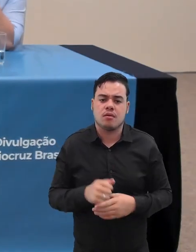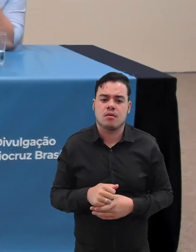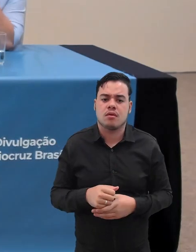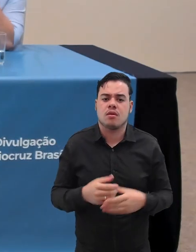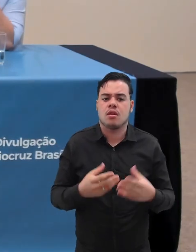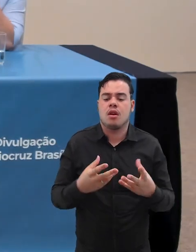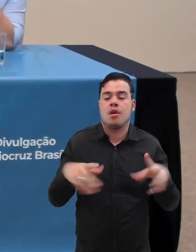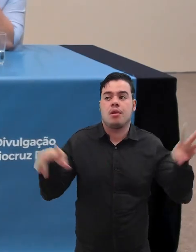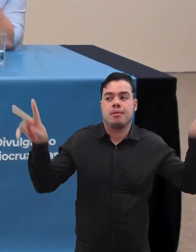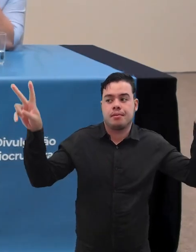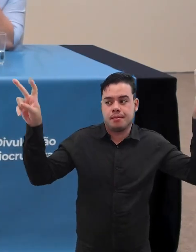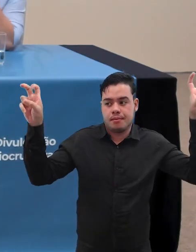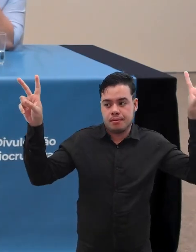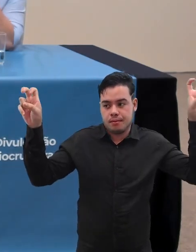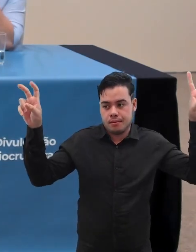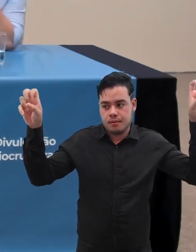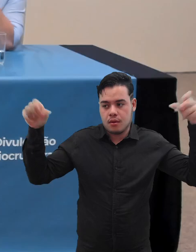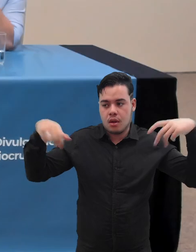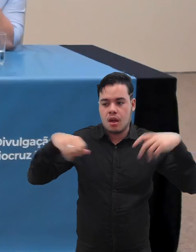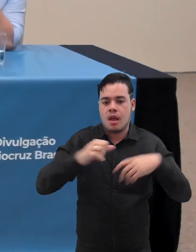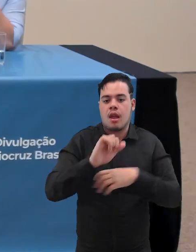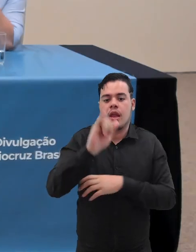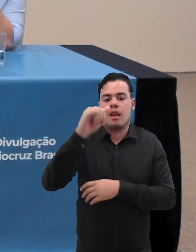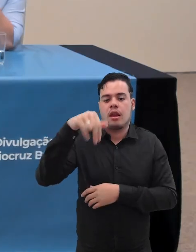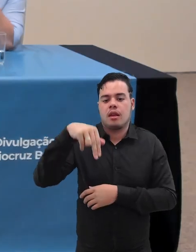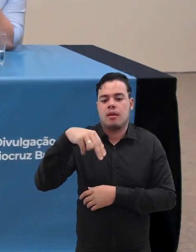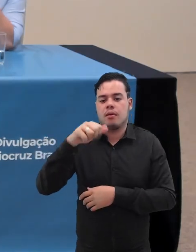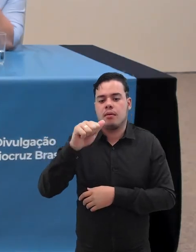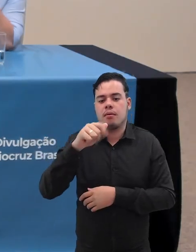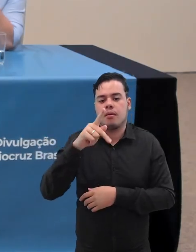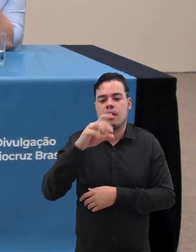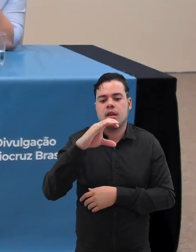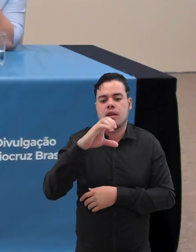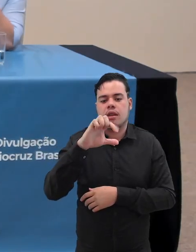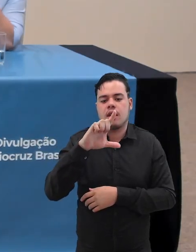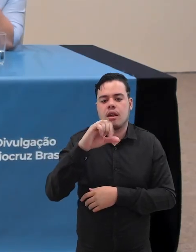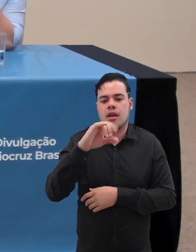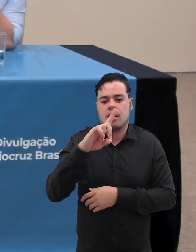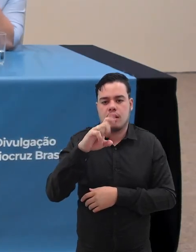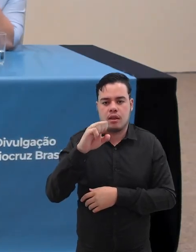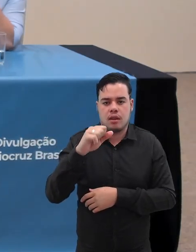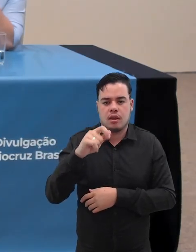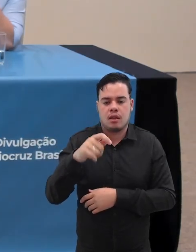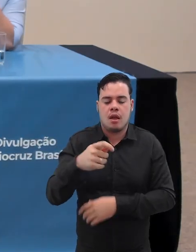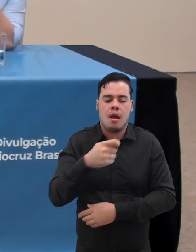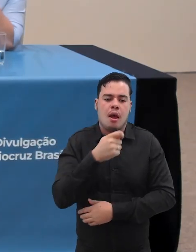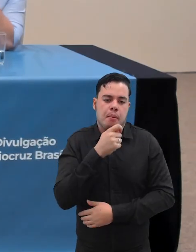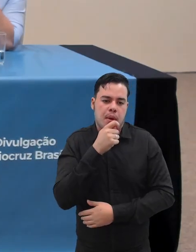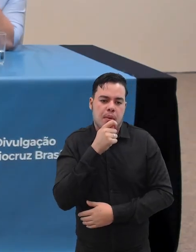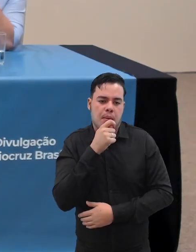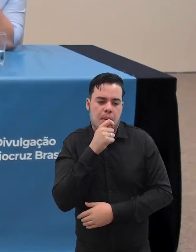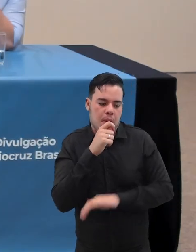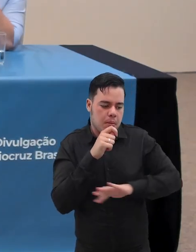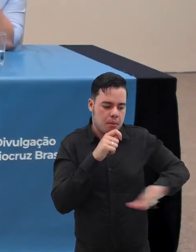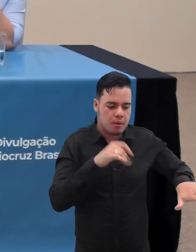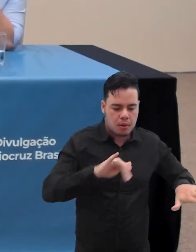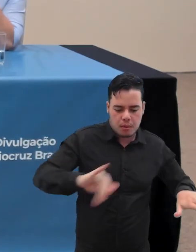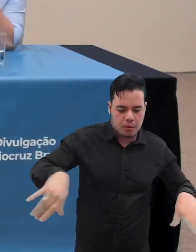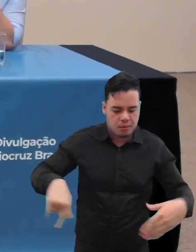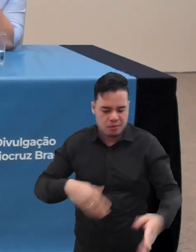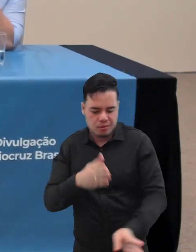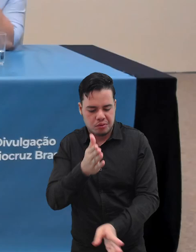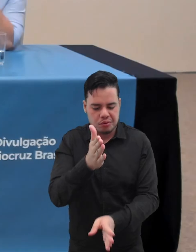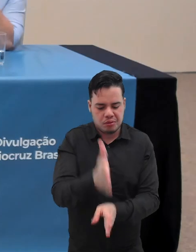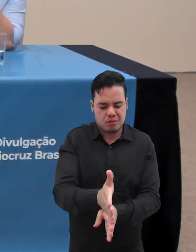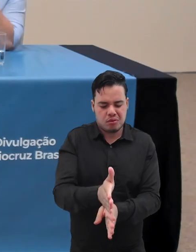muitas aspas, imparcialidade, diante quando você tem patrocinadores. Porque a gente já viveu